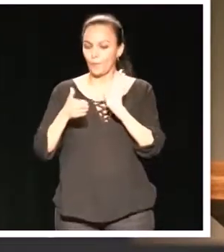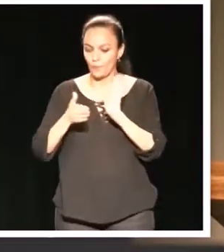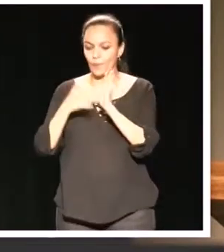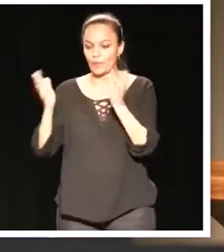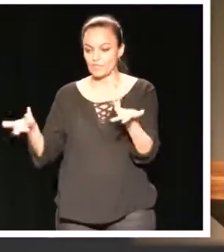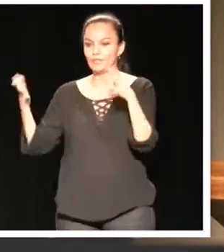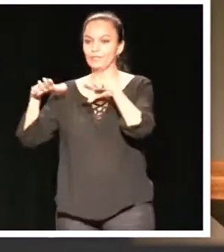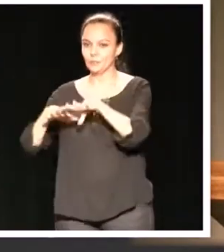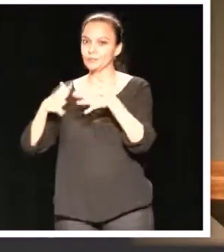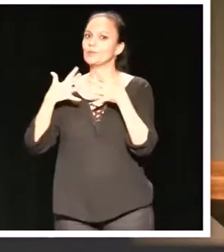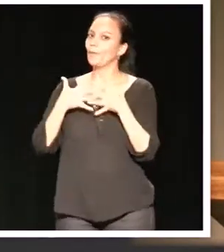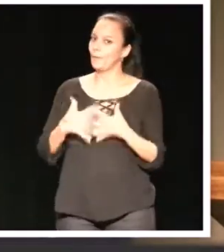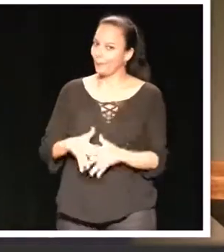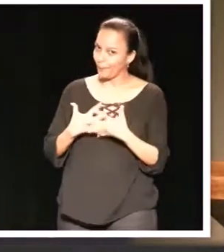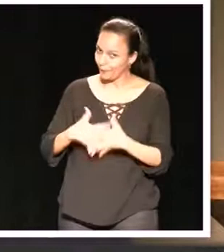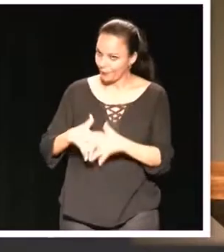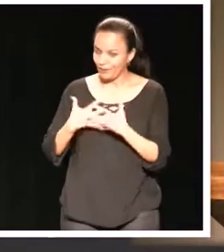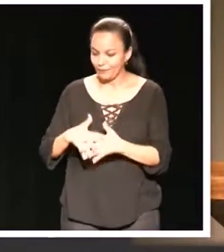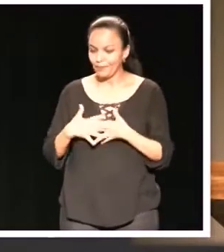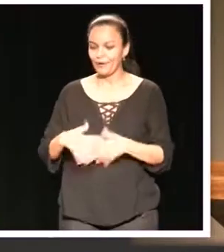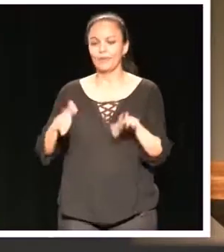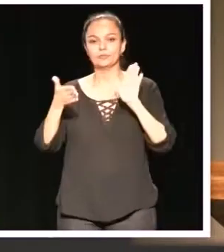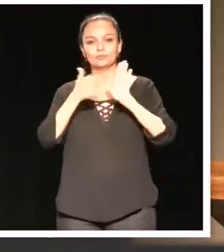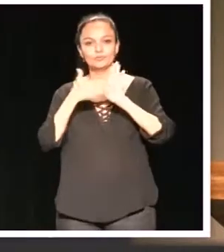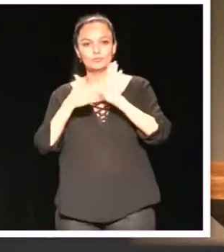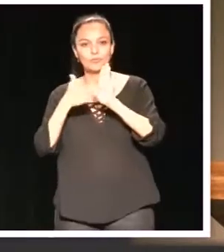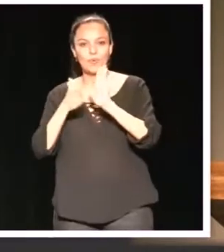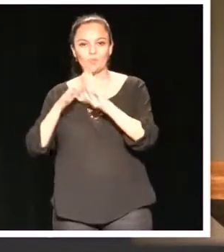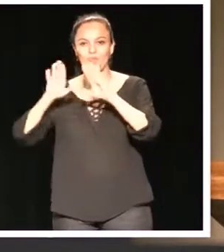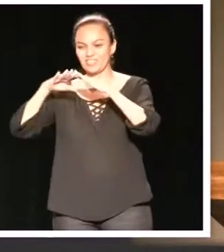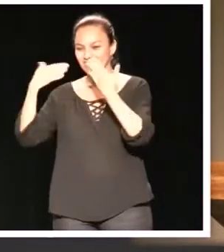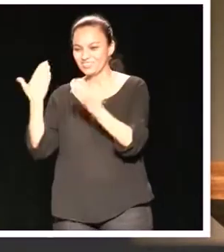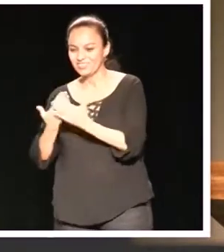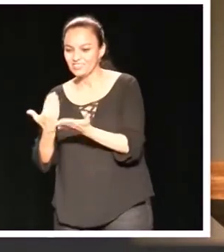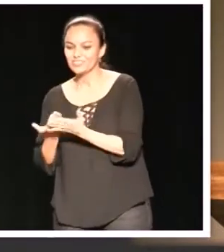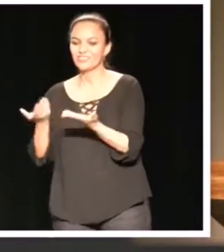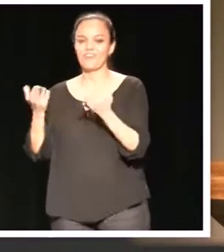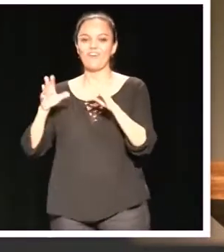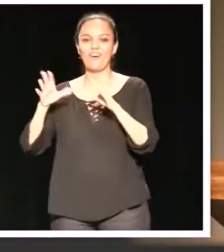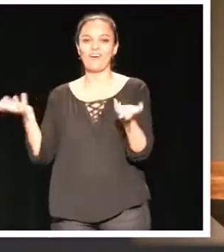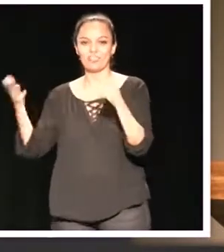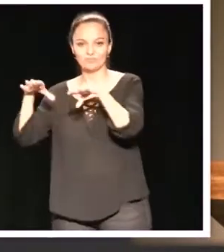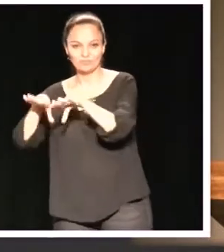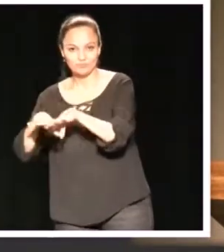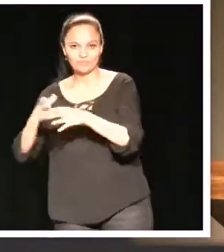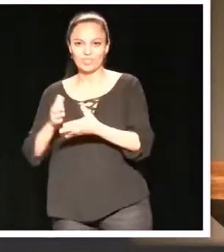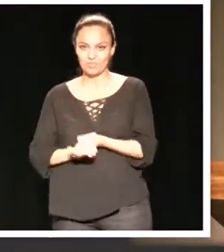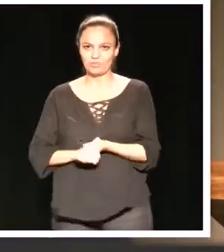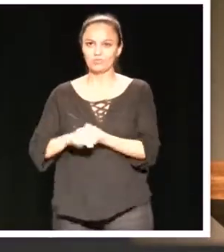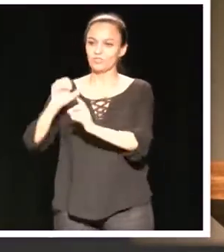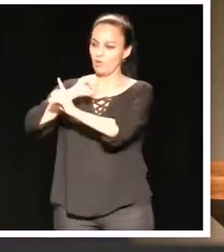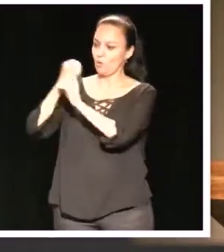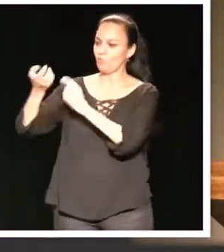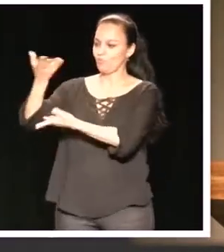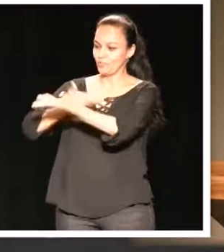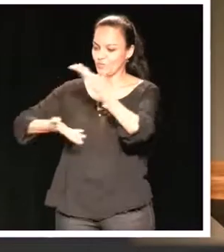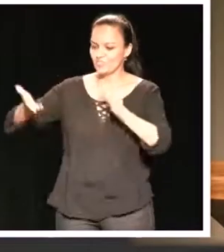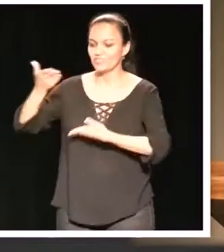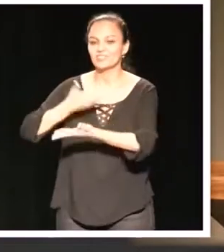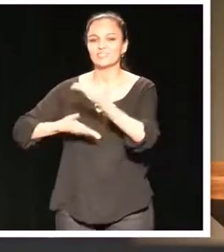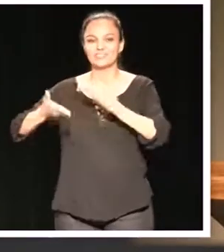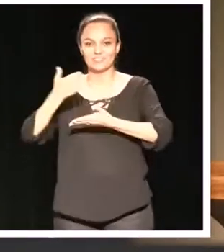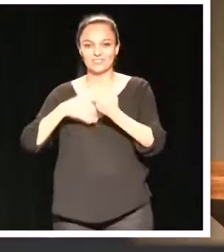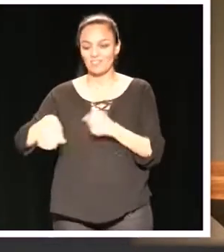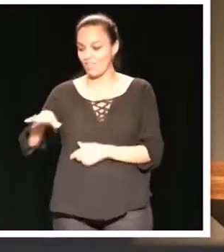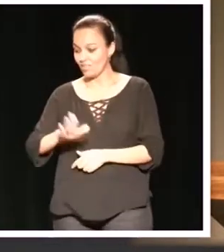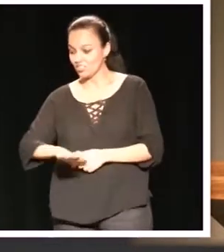das populações escolares, o fornecimento de âmbitos sociais escolares de convivência entre